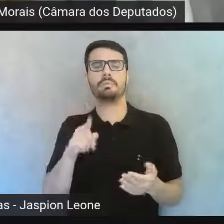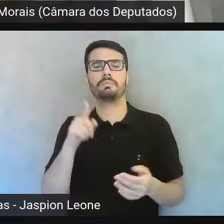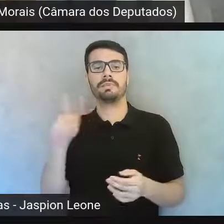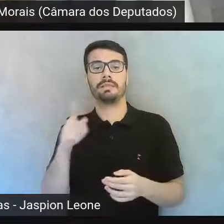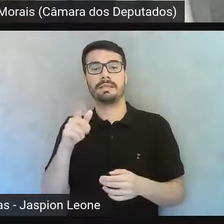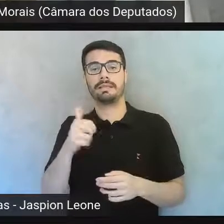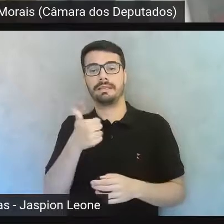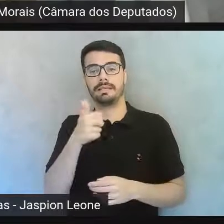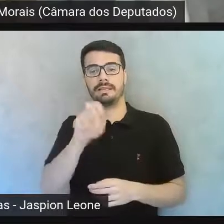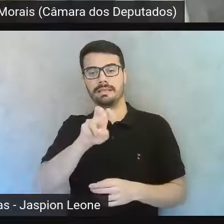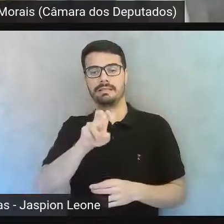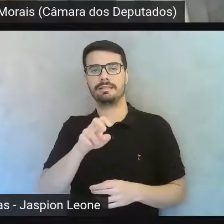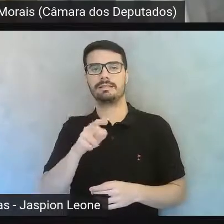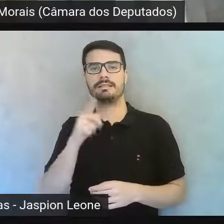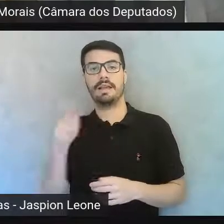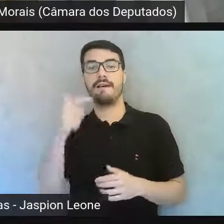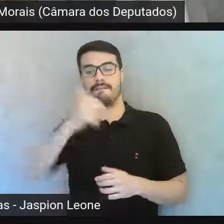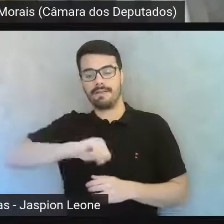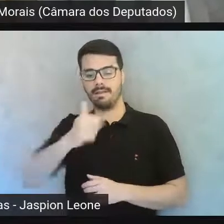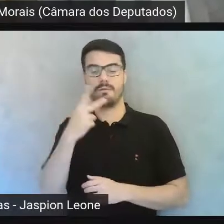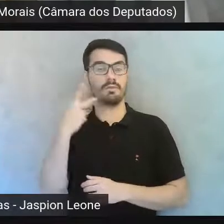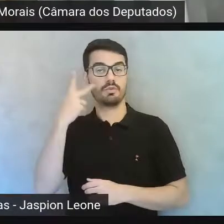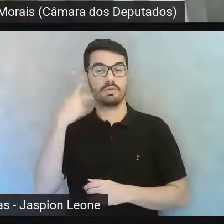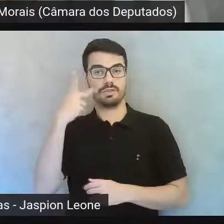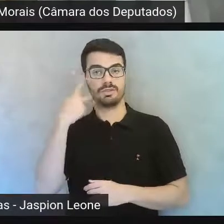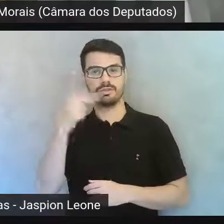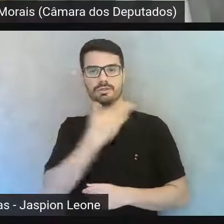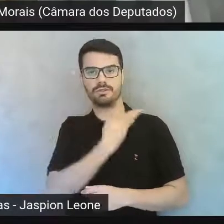avaliava uma dessas políticas que o governo fez.